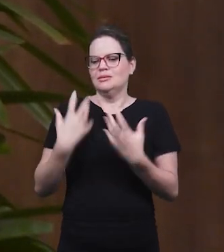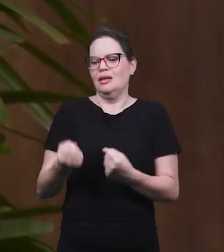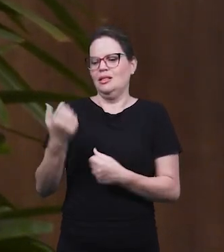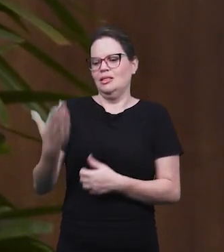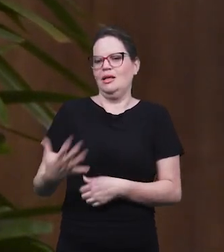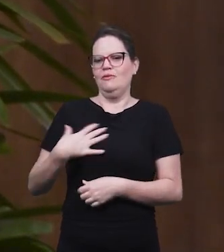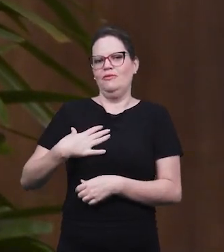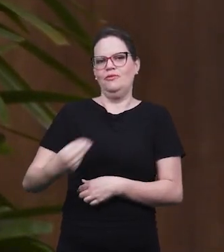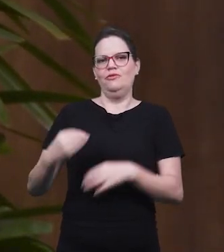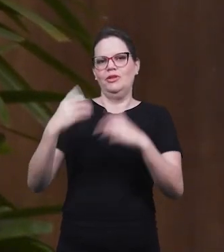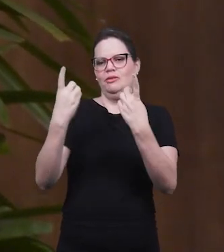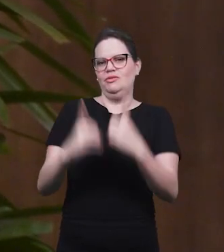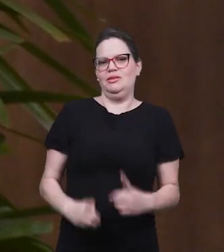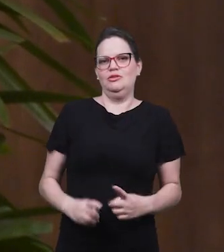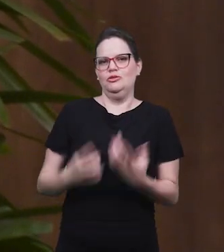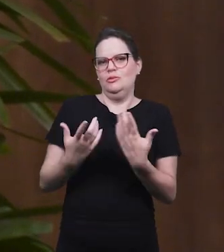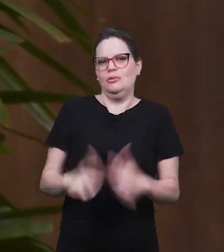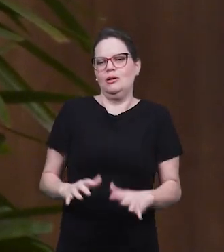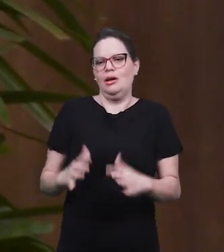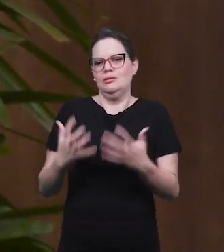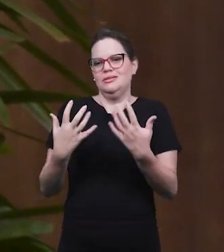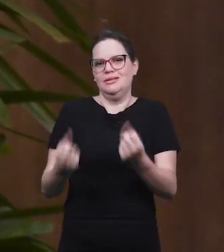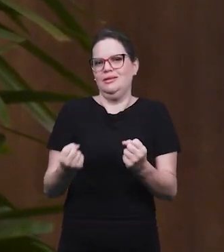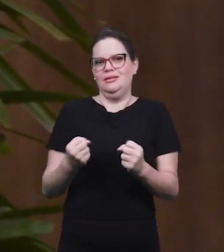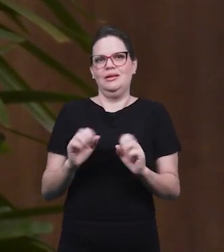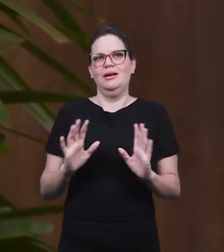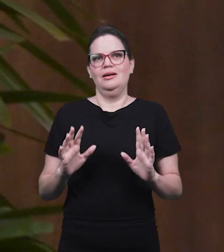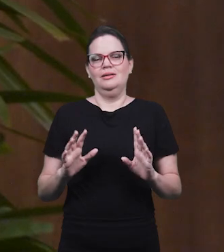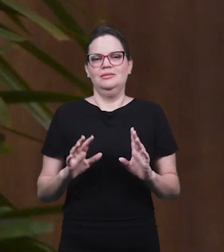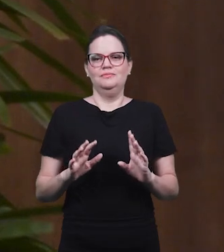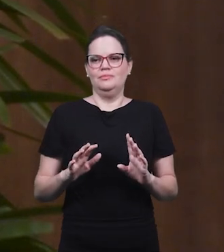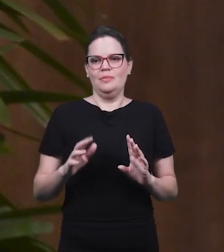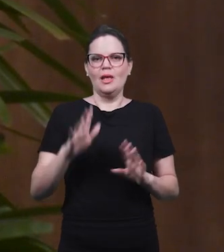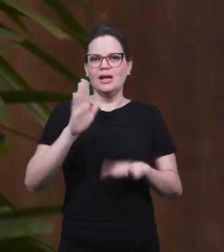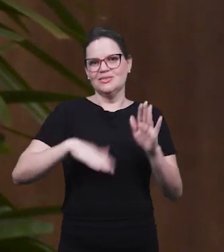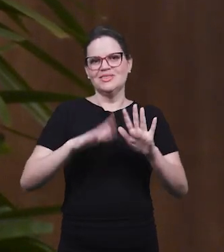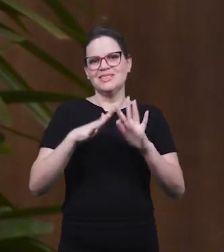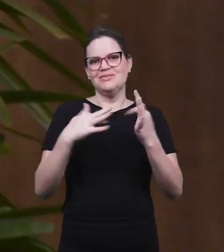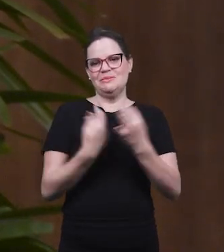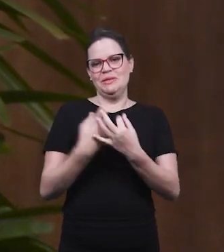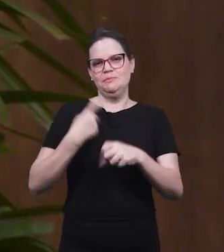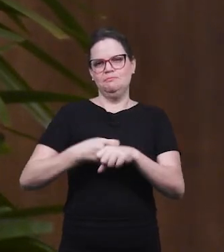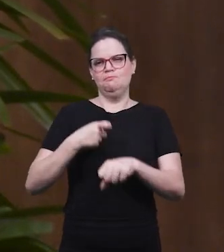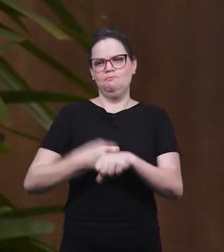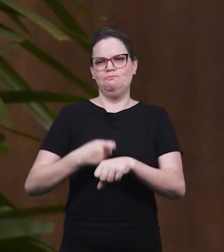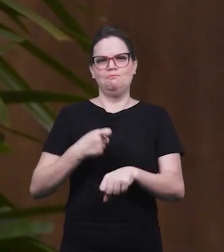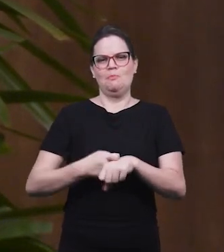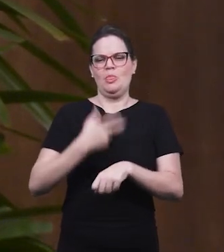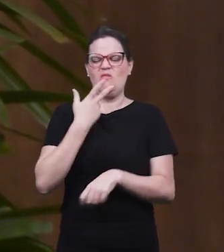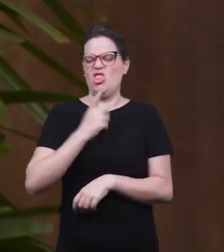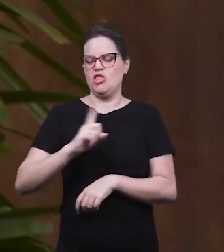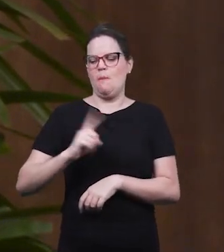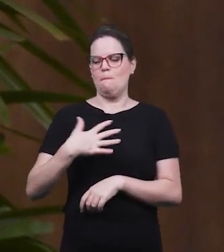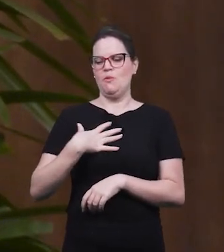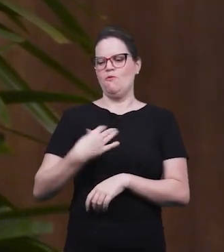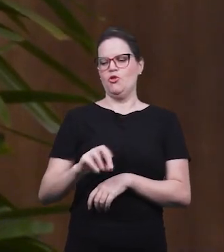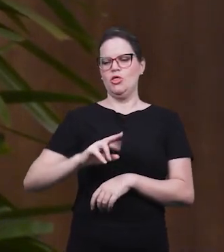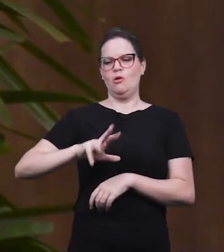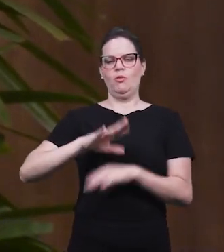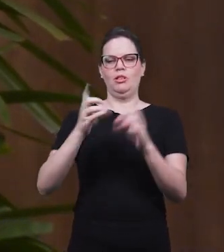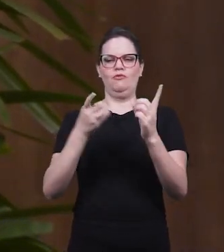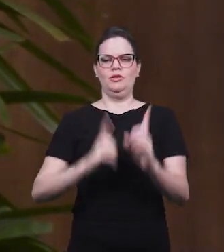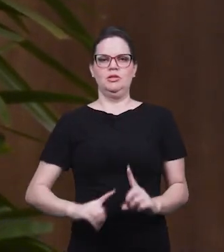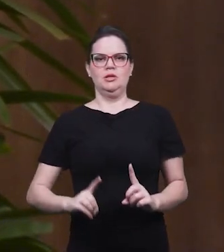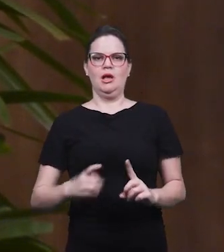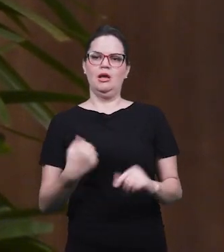filho tenha realmente alguma coisa diferenciada dos demais, né? Uhum. E aí não quer aceitar por achar que não é uma